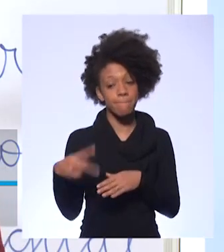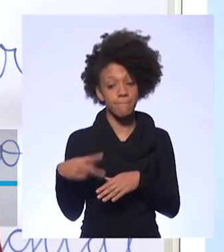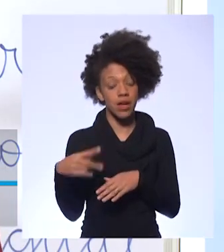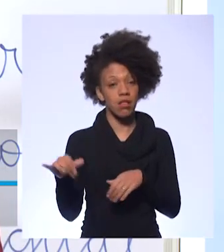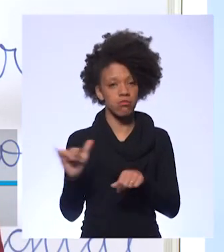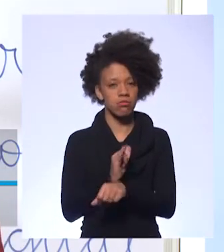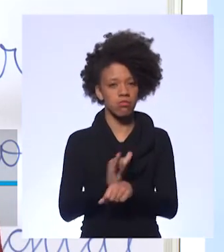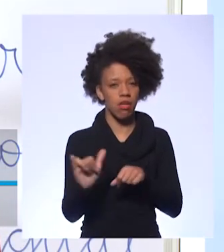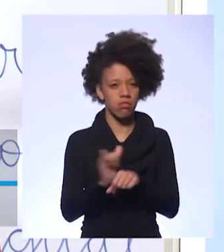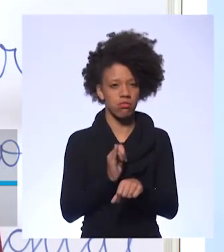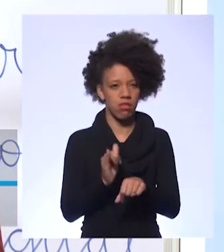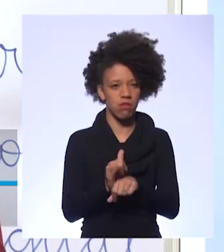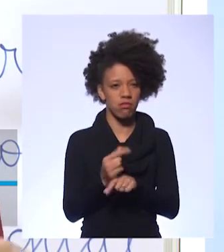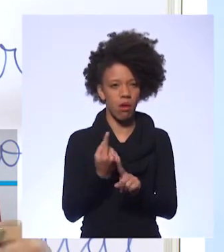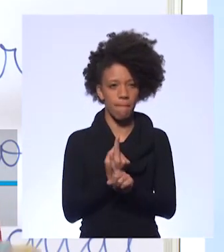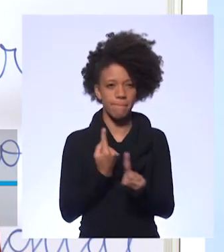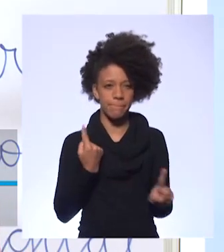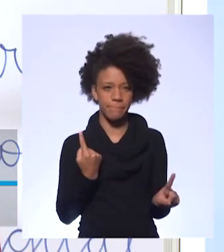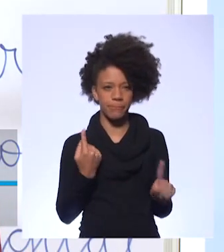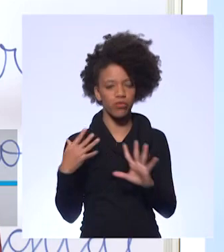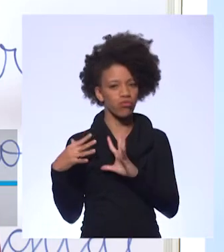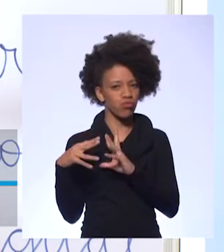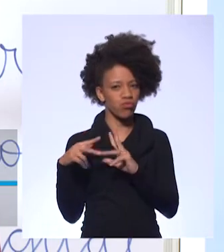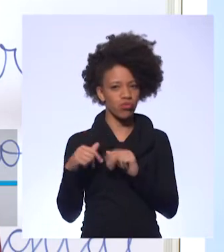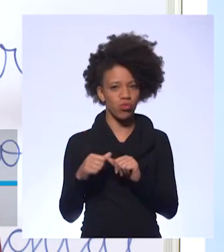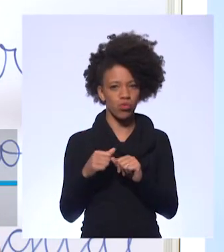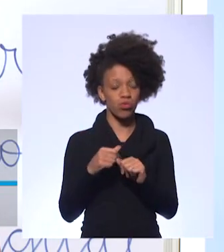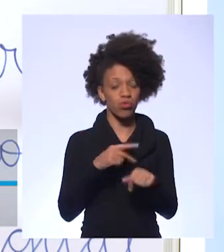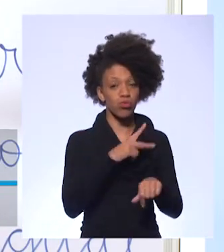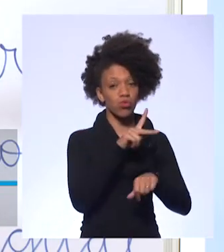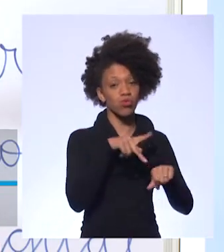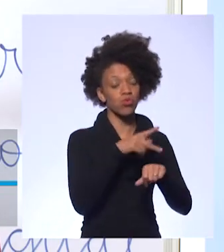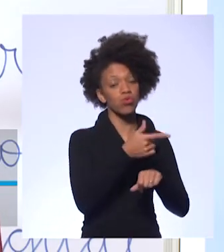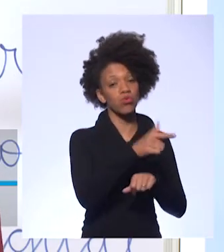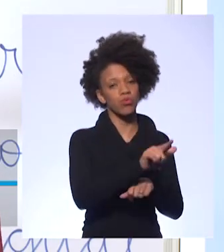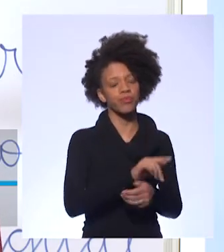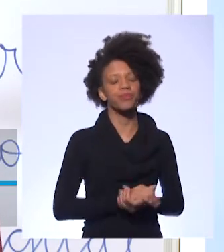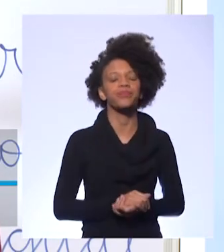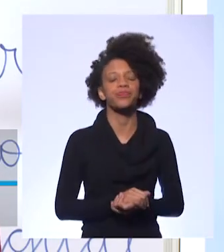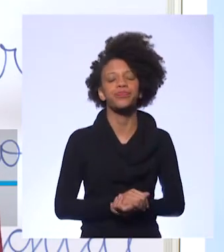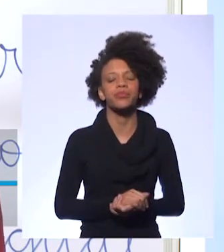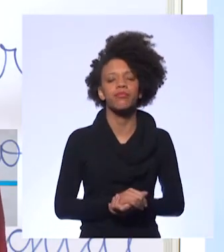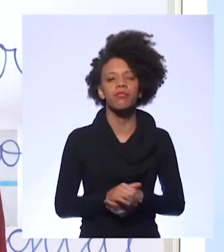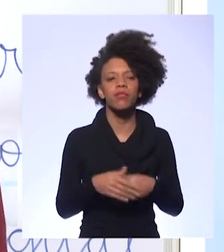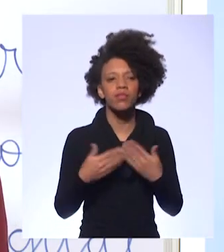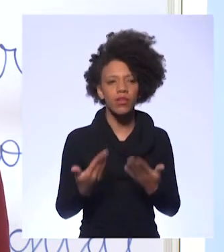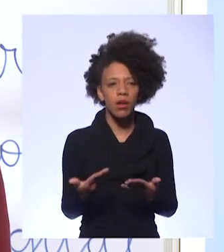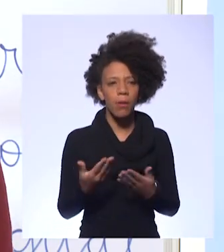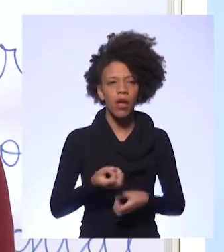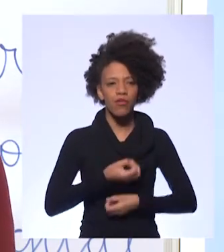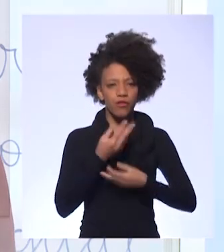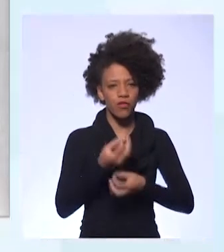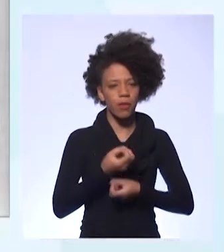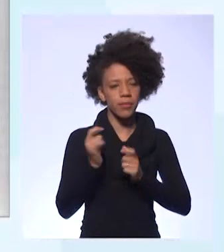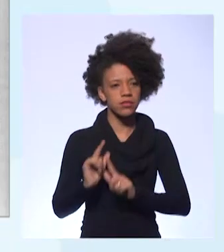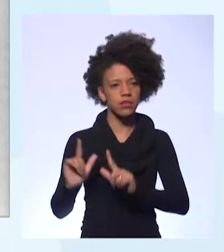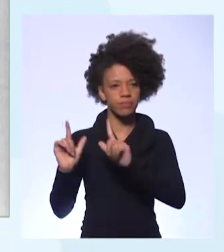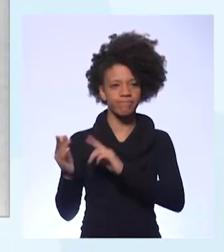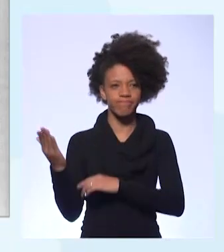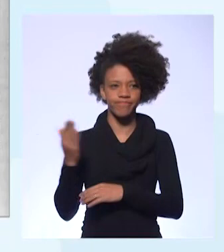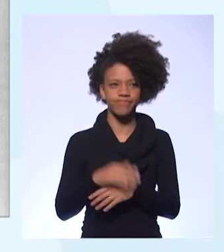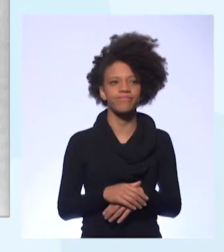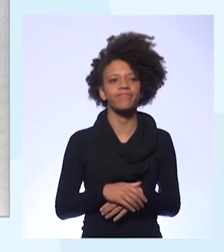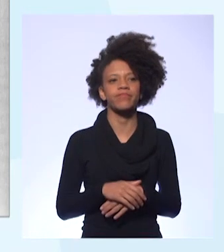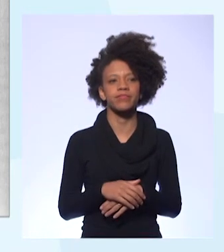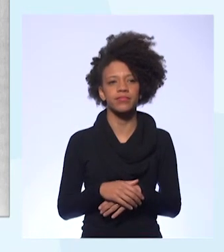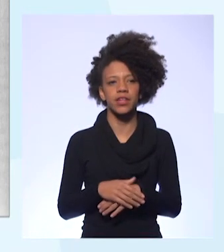estrategicamente afastado todos os países da América Latina então mais uma informação para vocês na tela